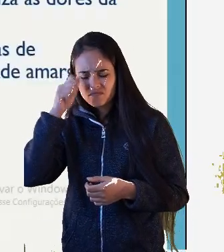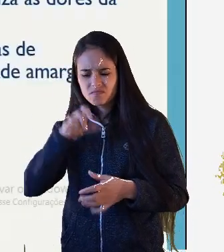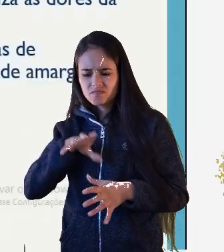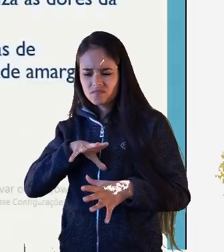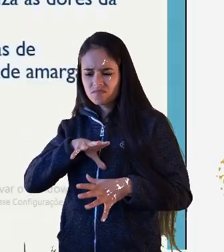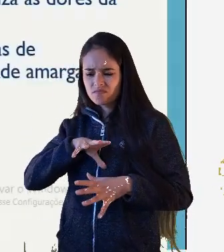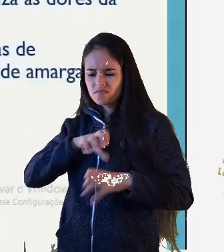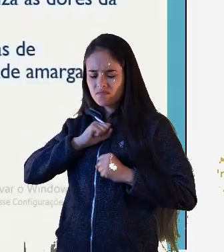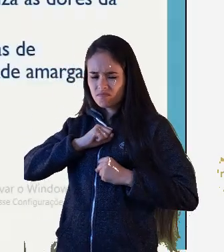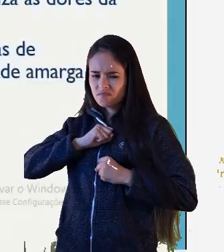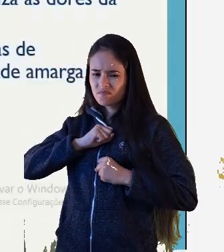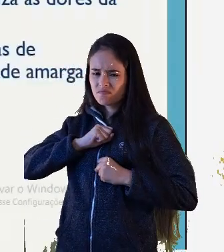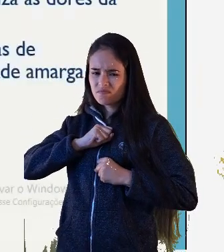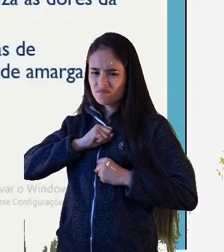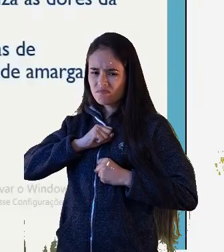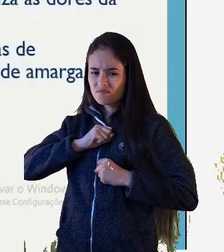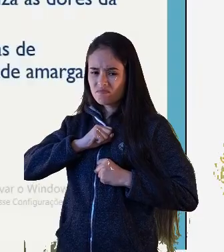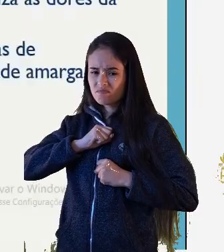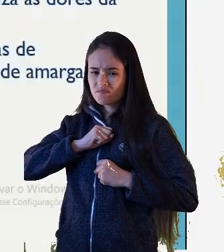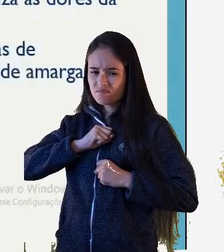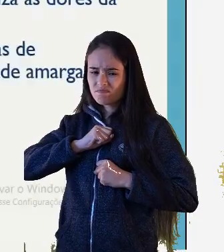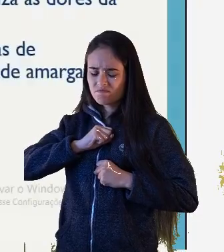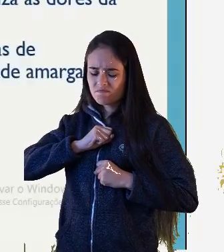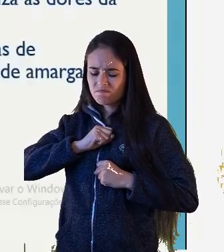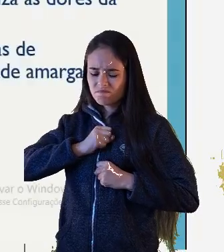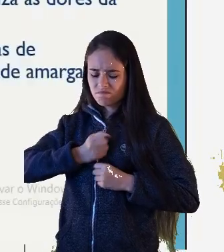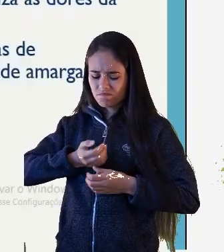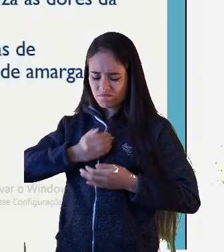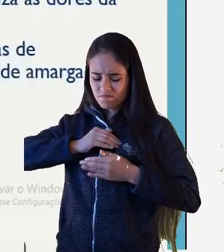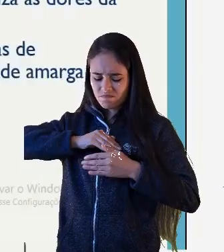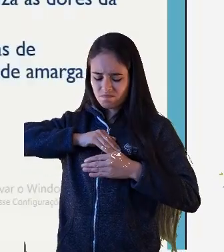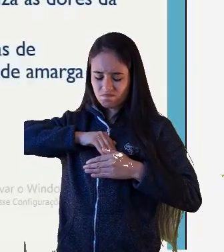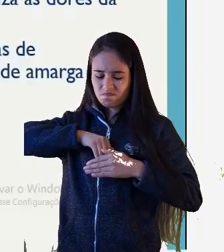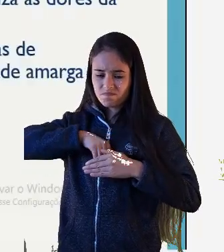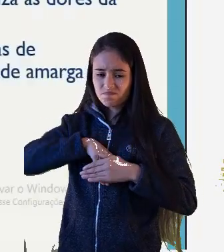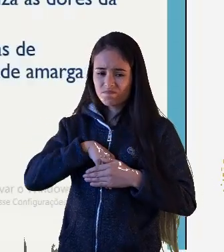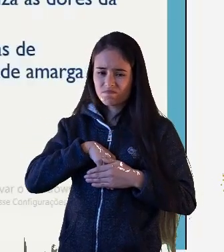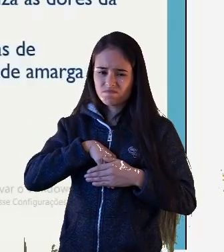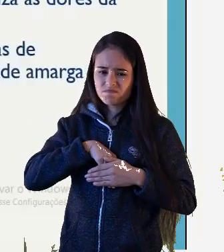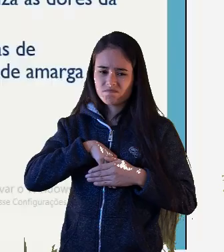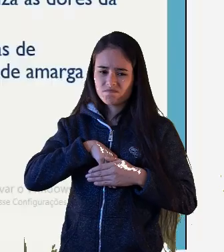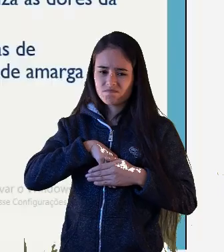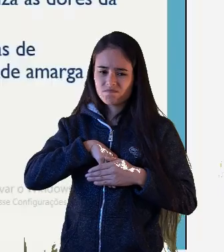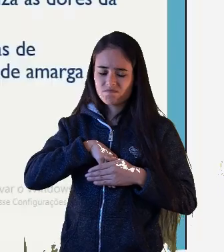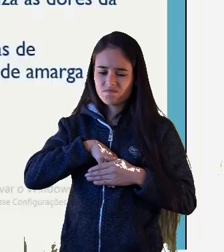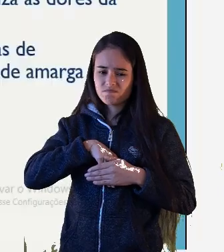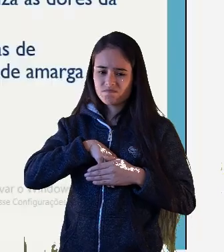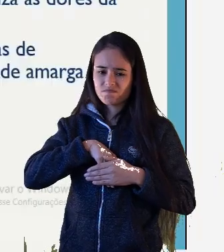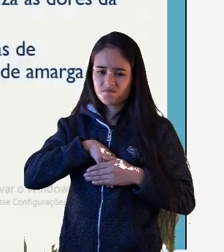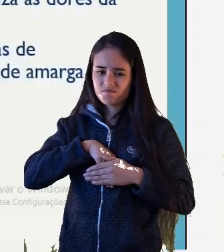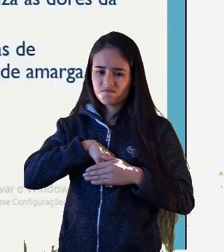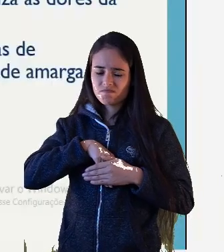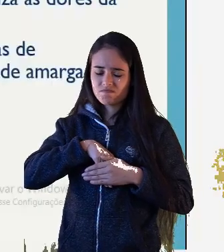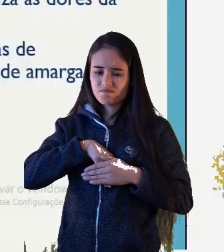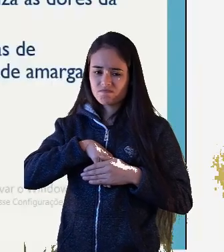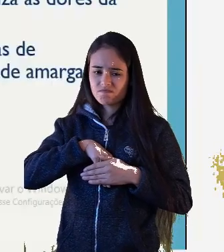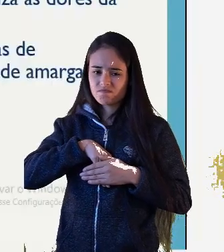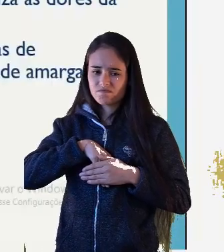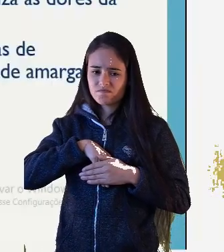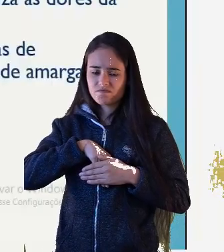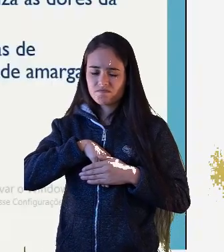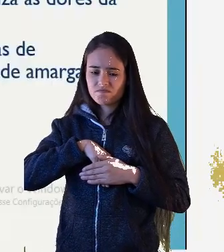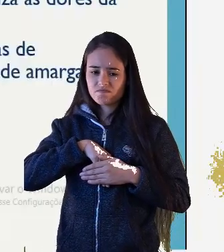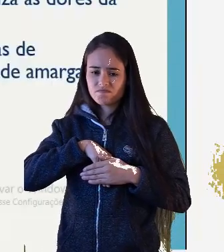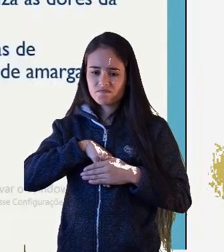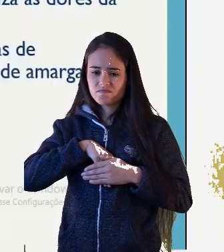né? Esforço de superar-se coisa e fazer pessoa, né? As mãos calosas que ele